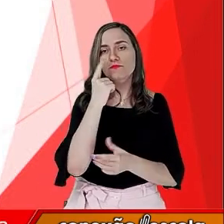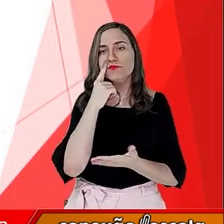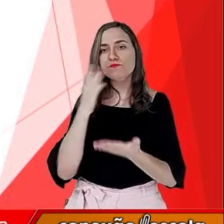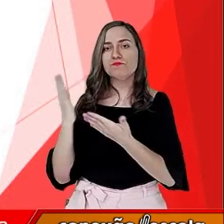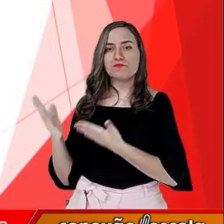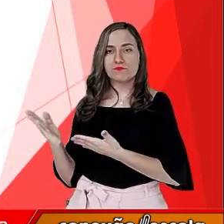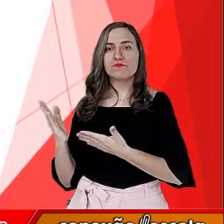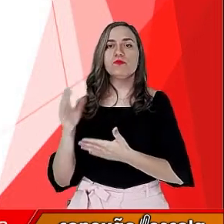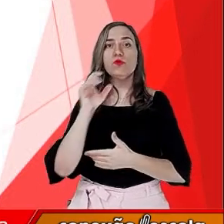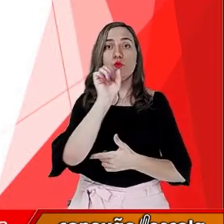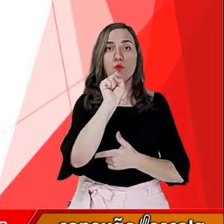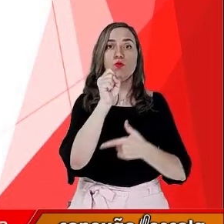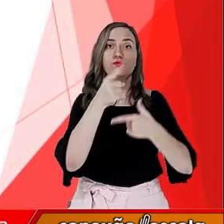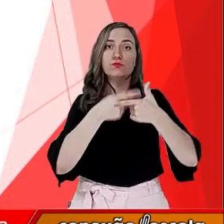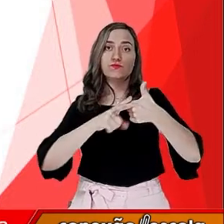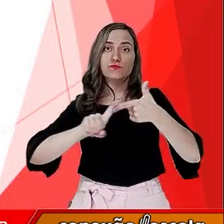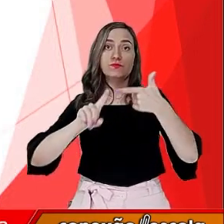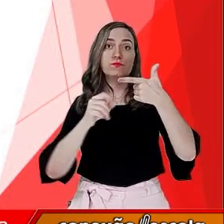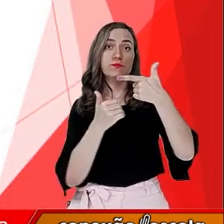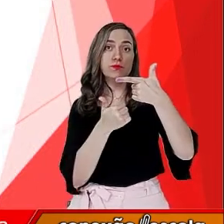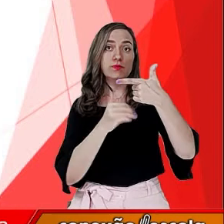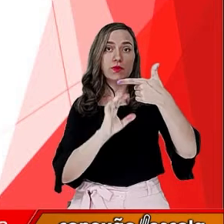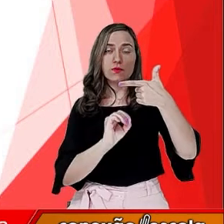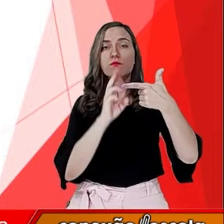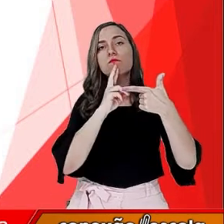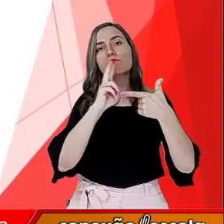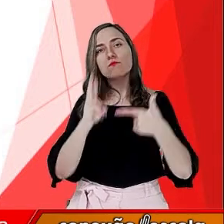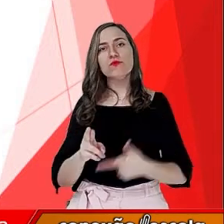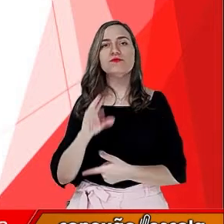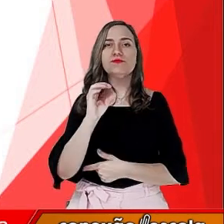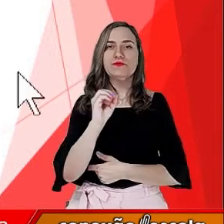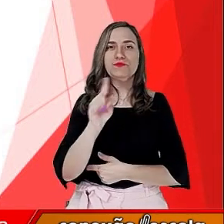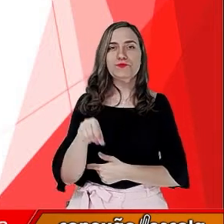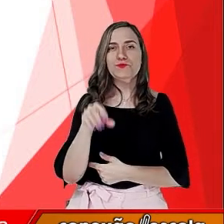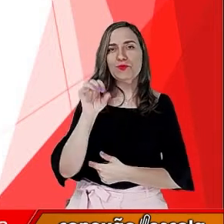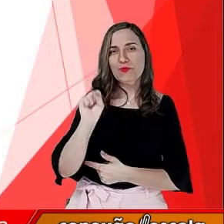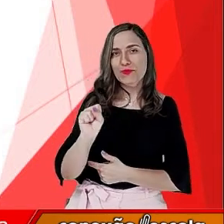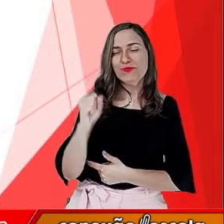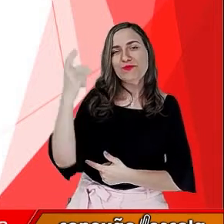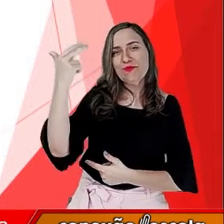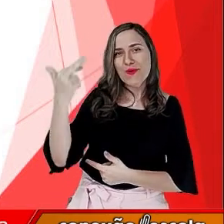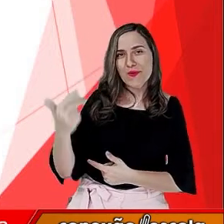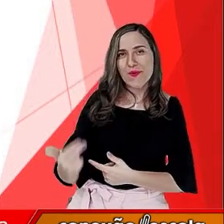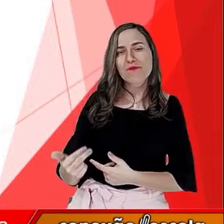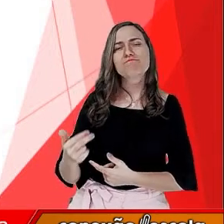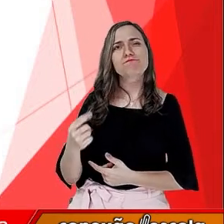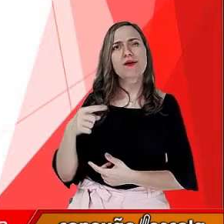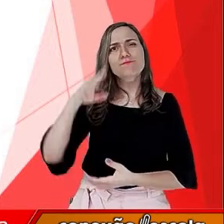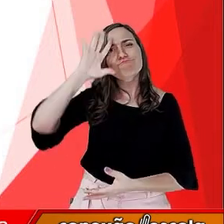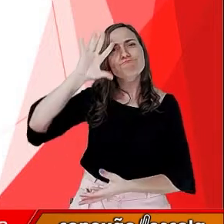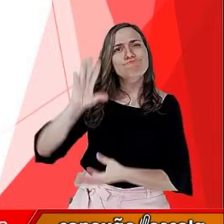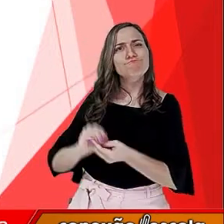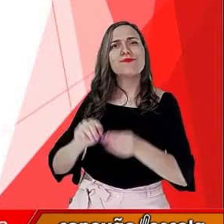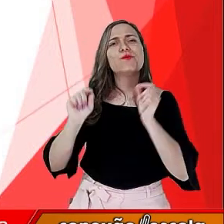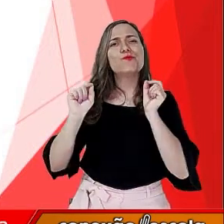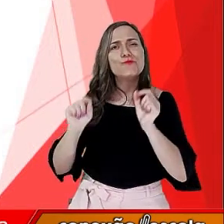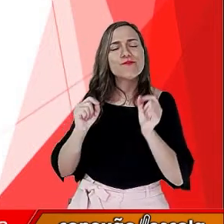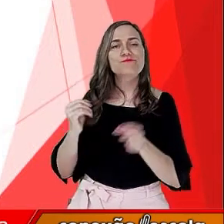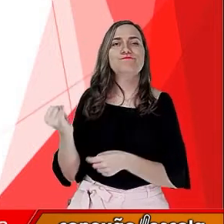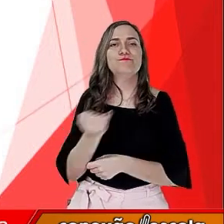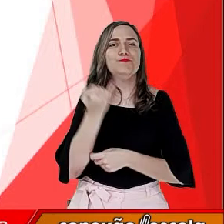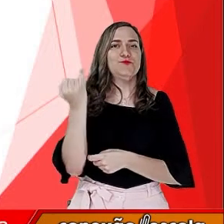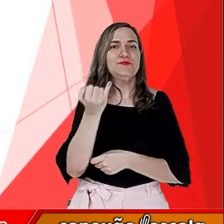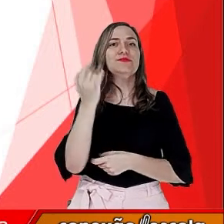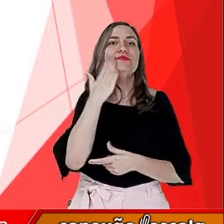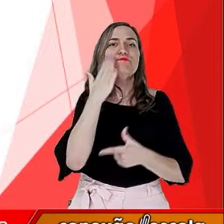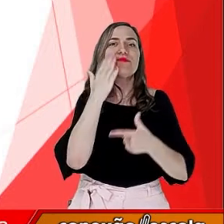8 décimos. 8 décimos também 0,8. Aqui você já pôde compreender uma ideia muito importante das